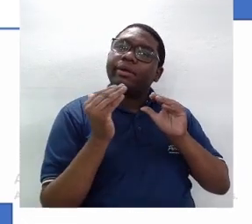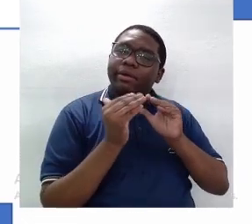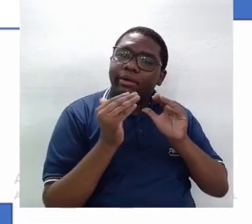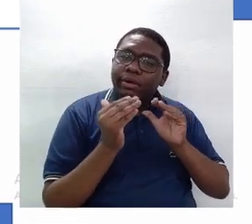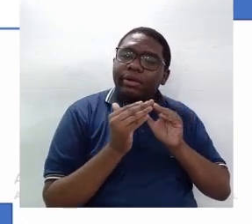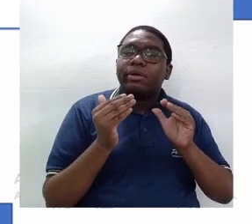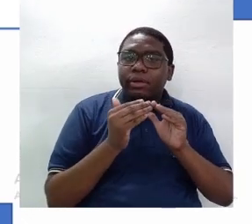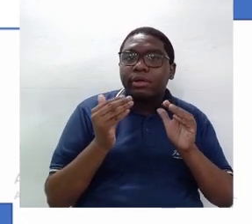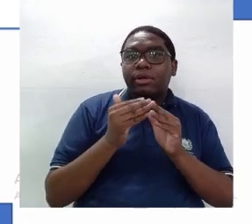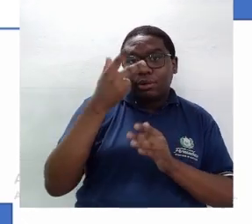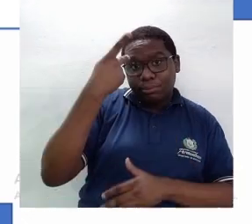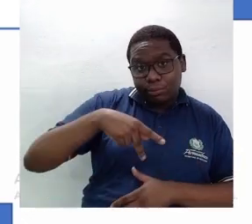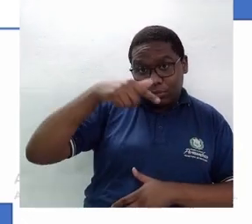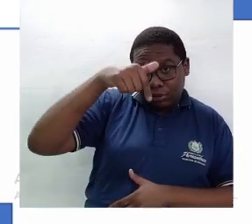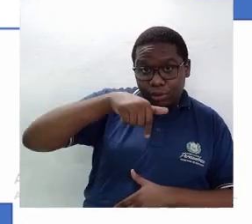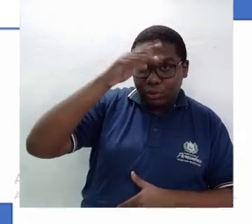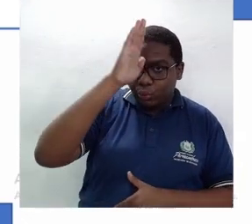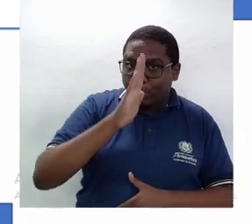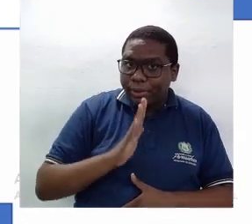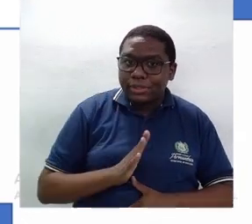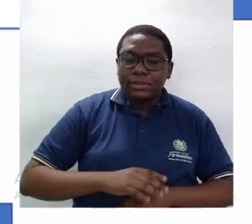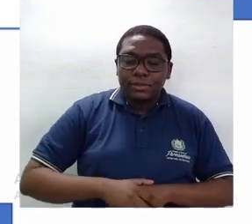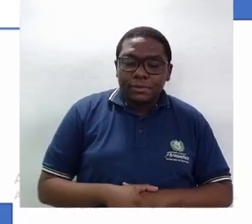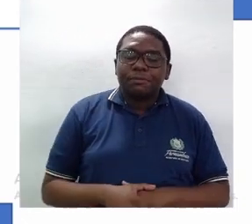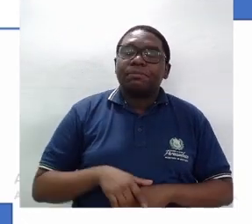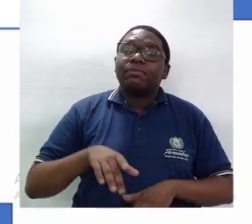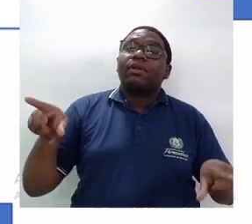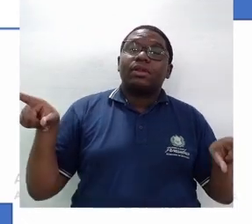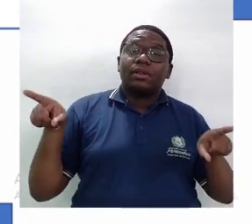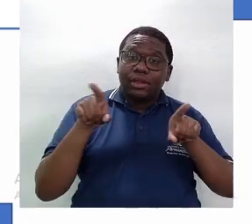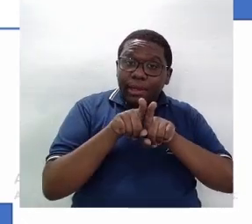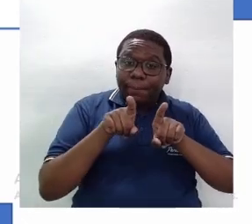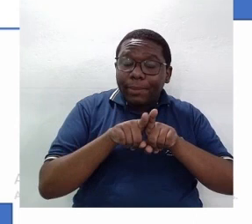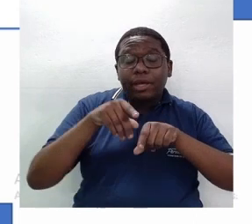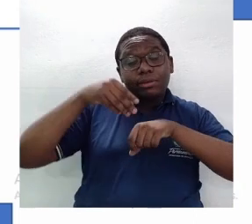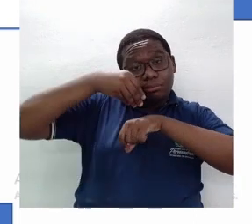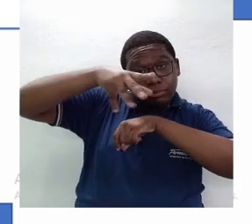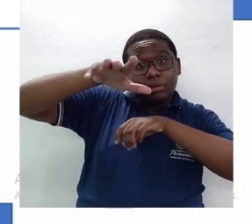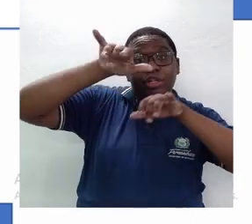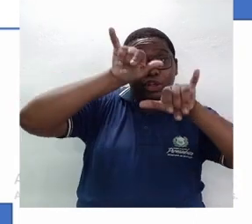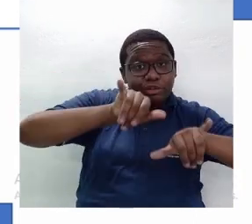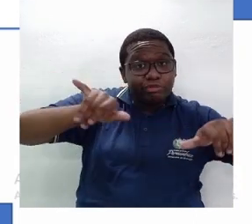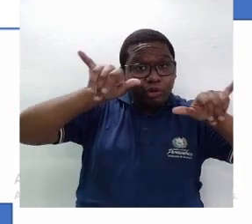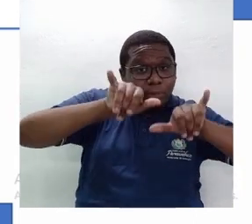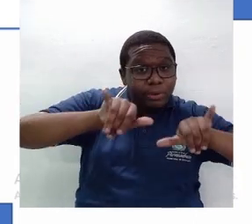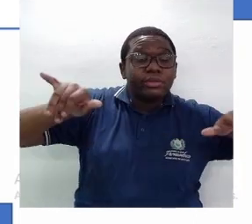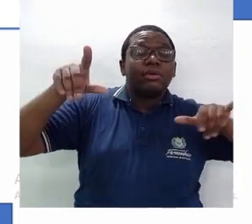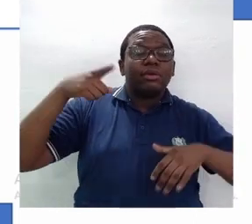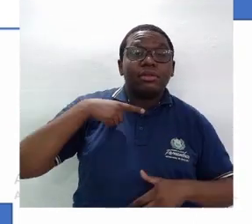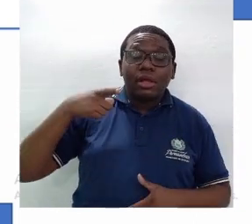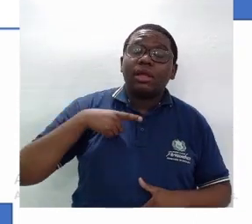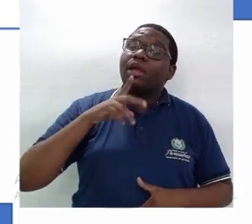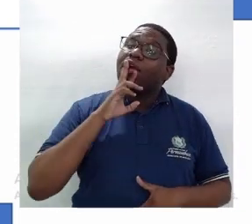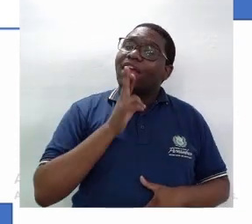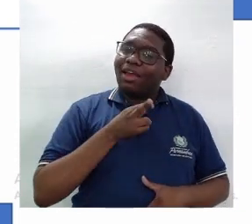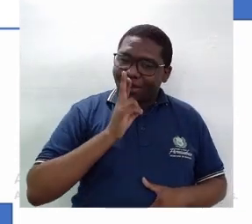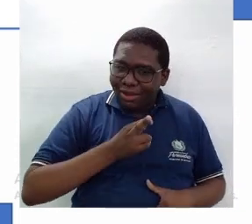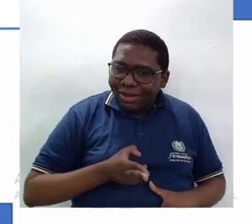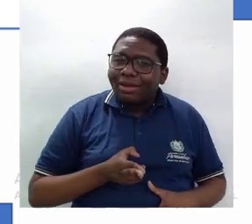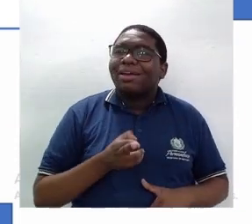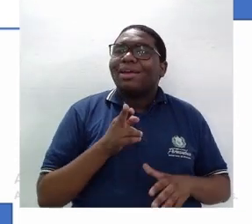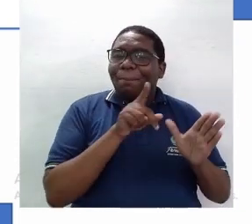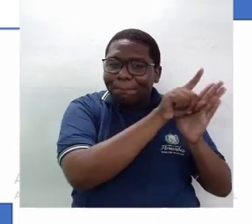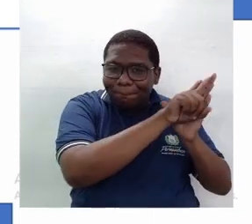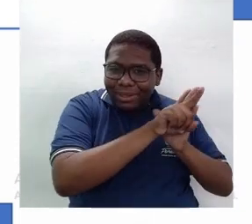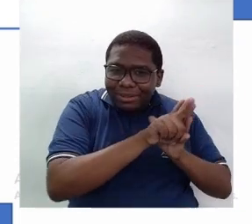Espírita Brasileira. Ainda trago esta informação. Os resultados do censo